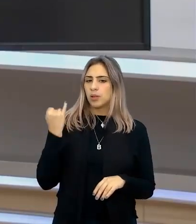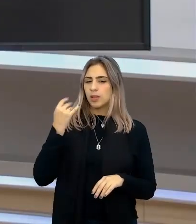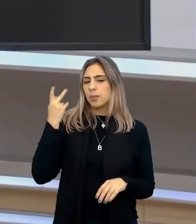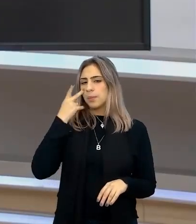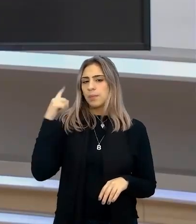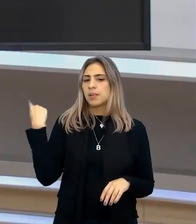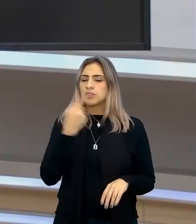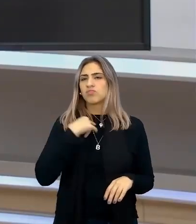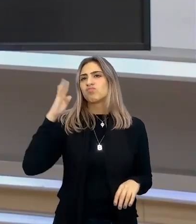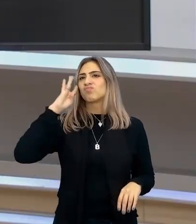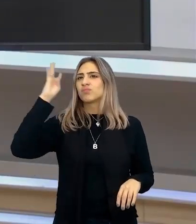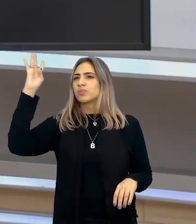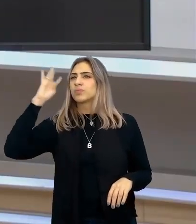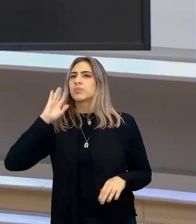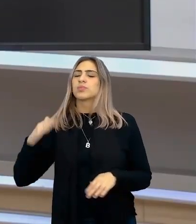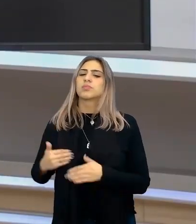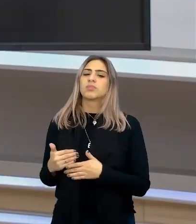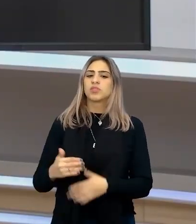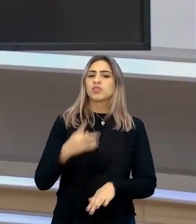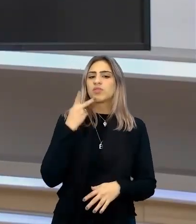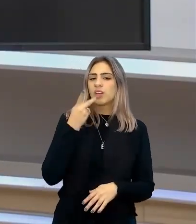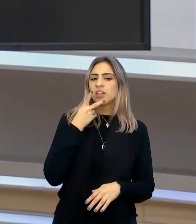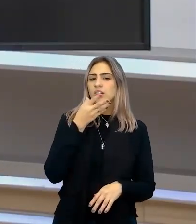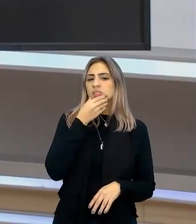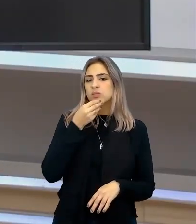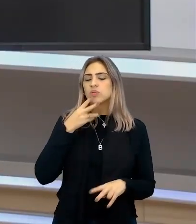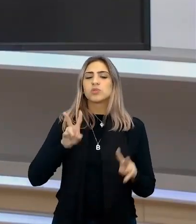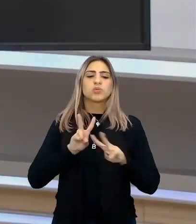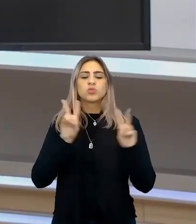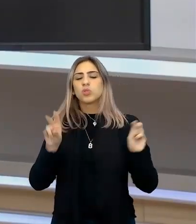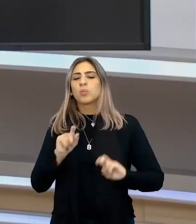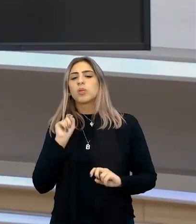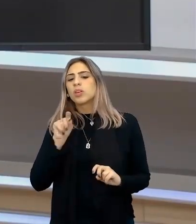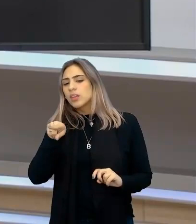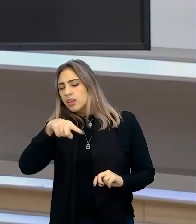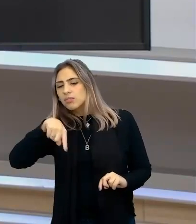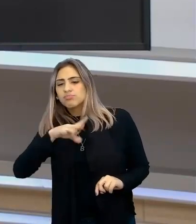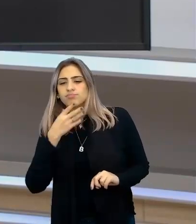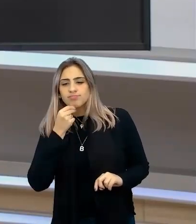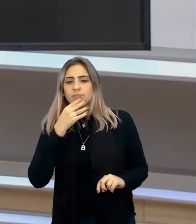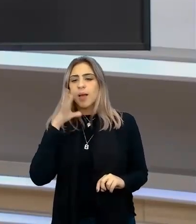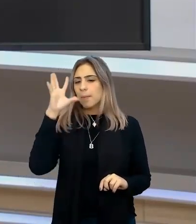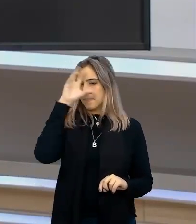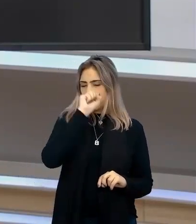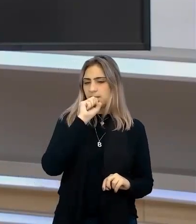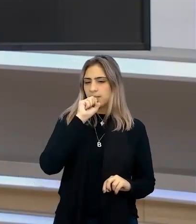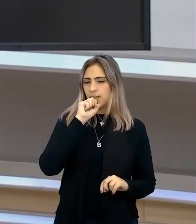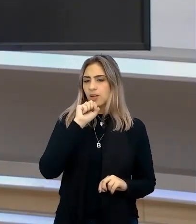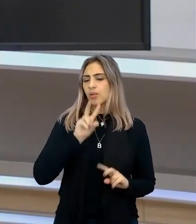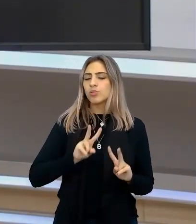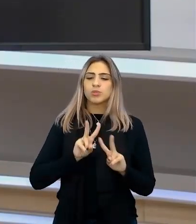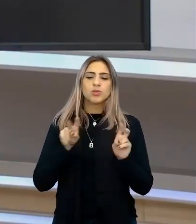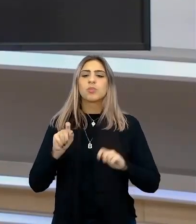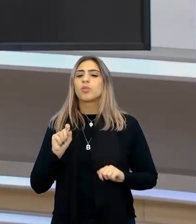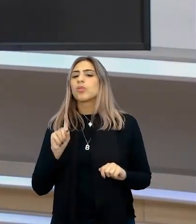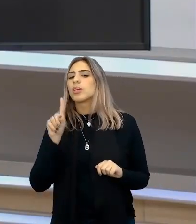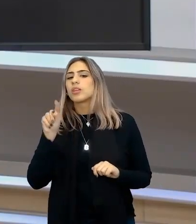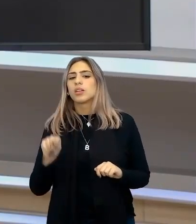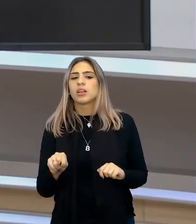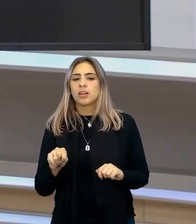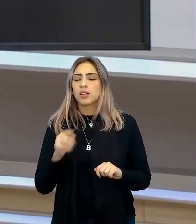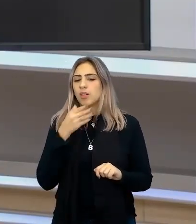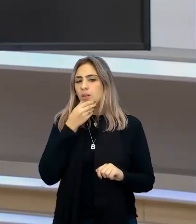gente refletir através de falas de homens sobre o que esses homens aprenderam sobre o que é ser